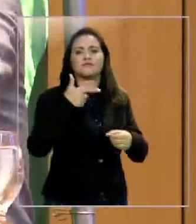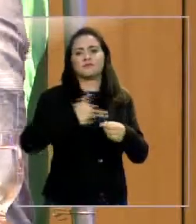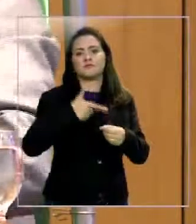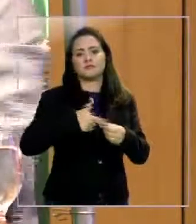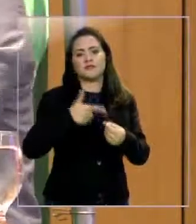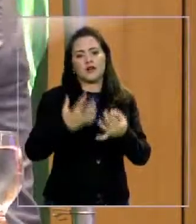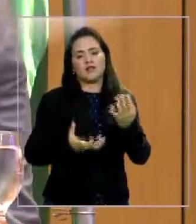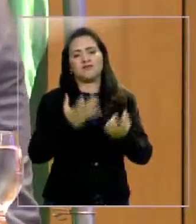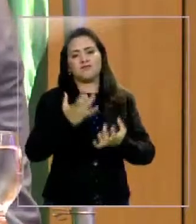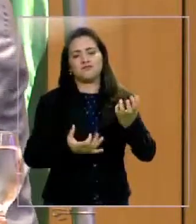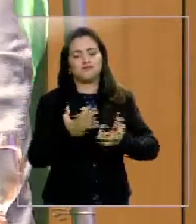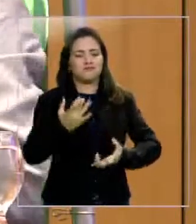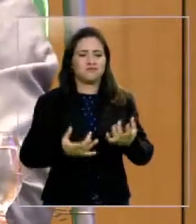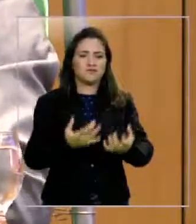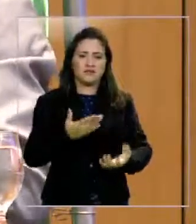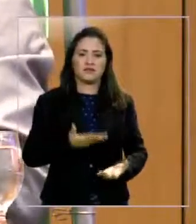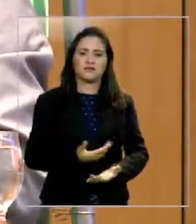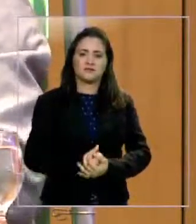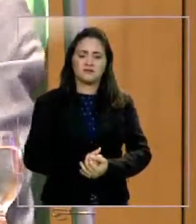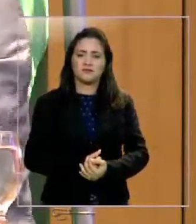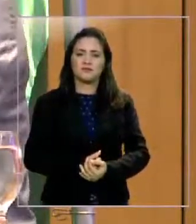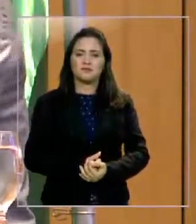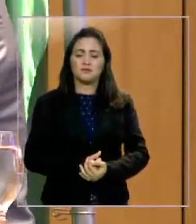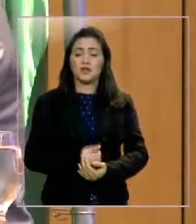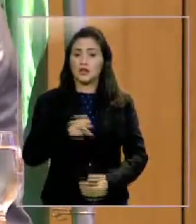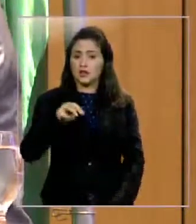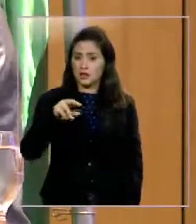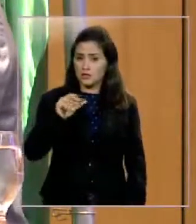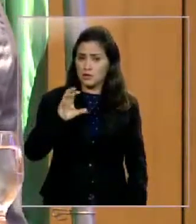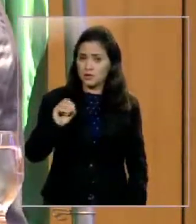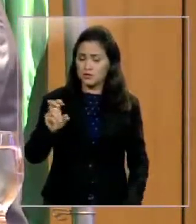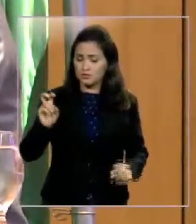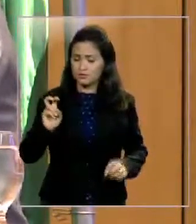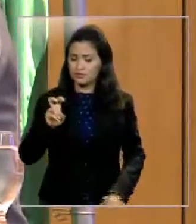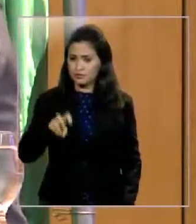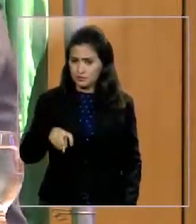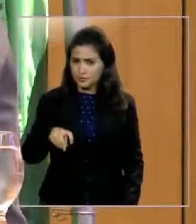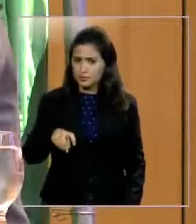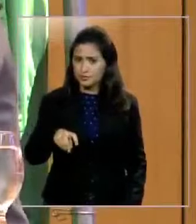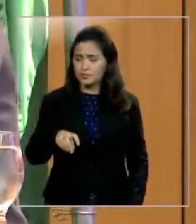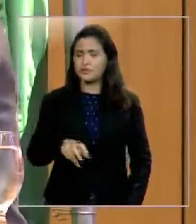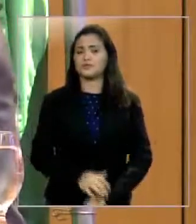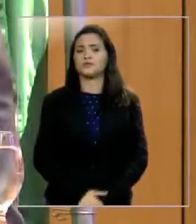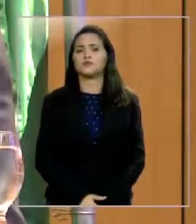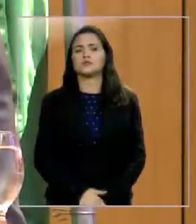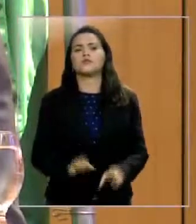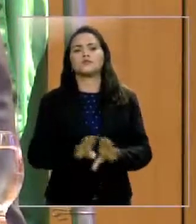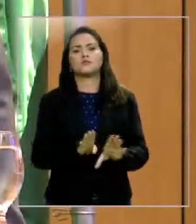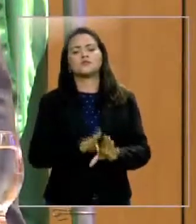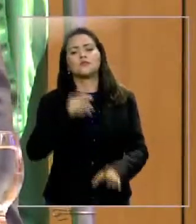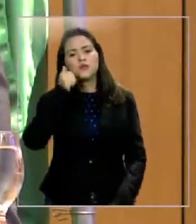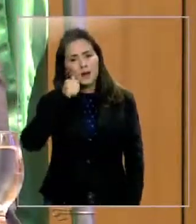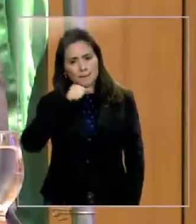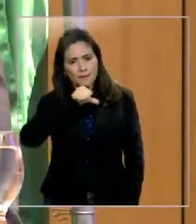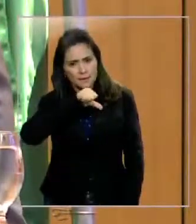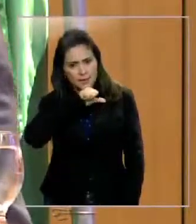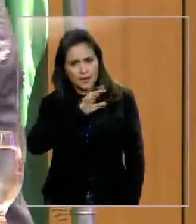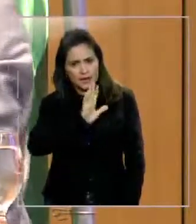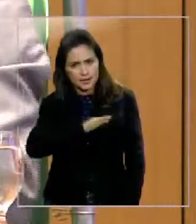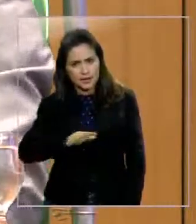E o Márcio Rony estava compondo a mesa. Levamos para compor também a mesa mães de crianças